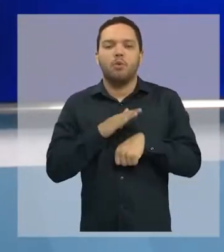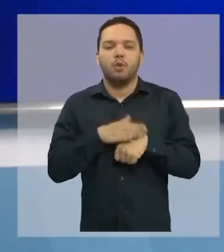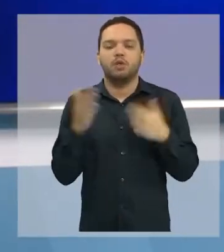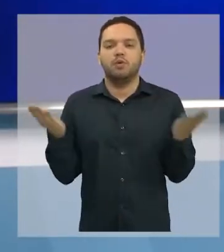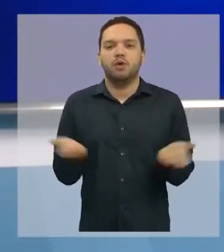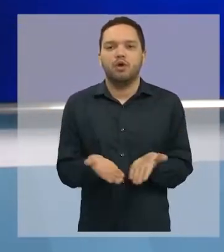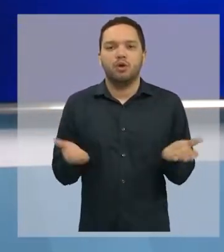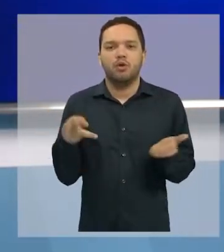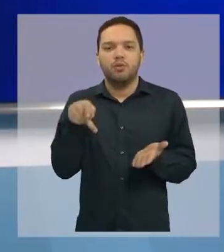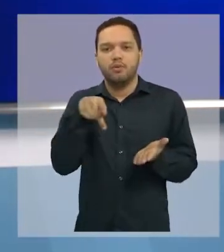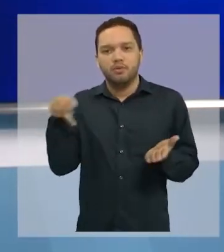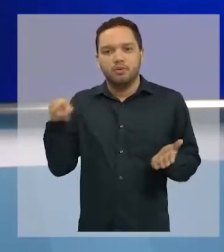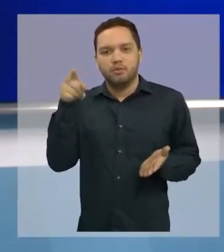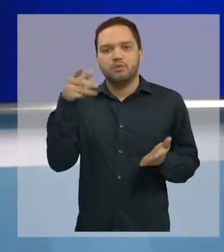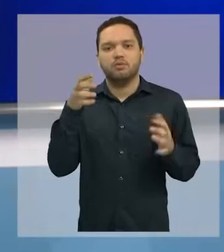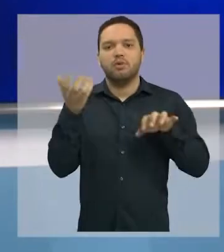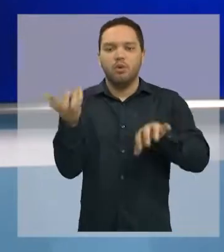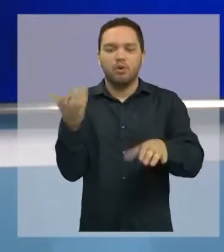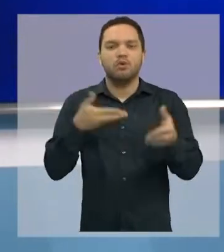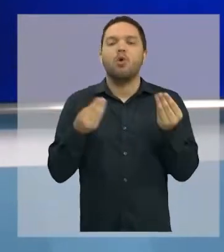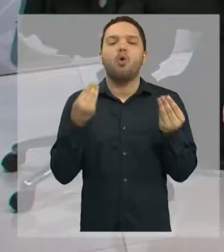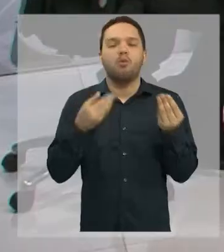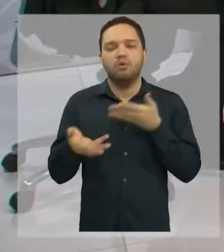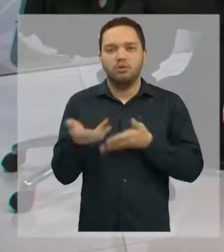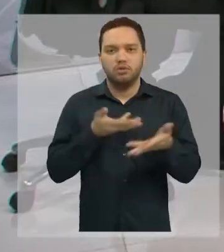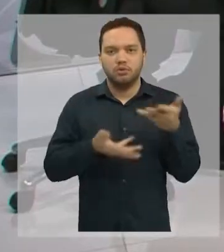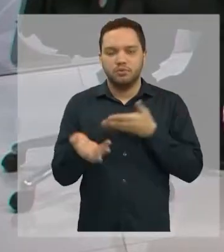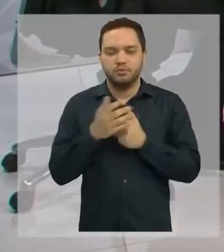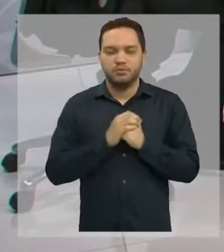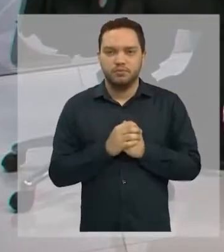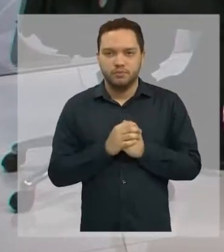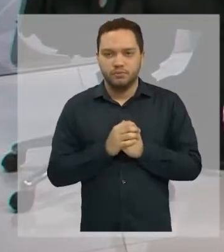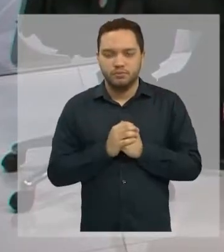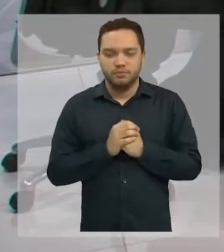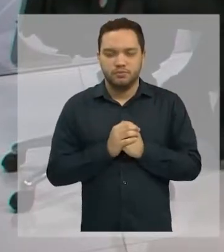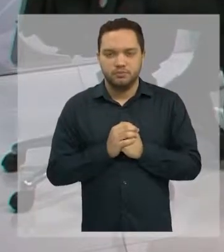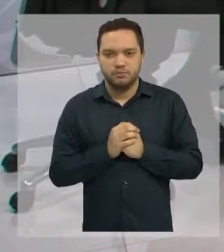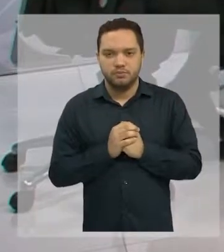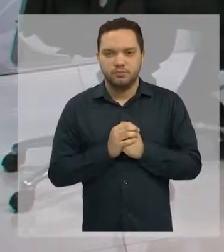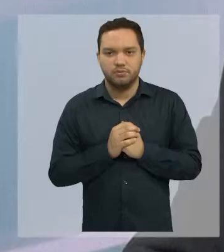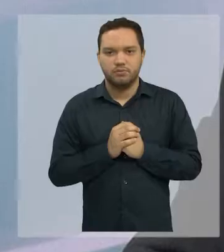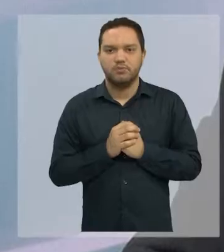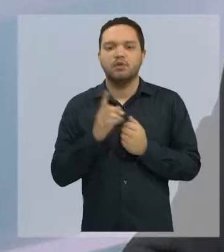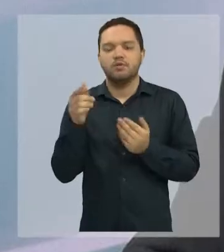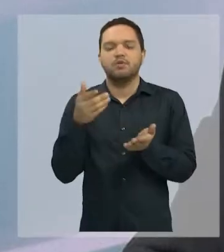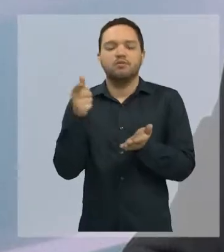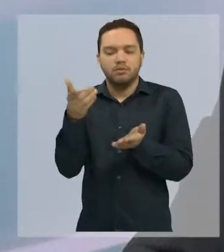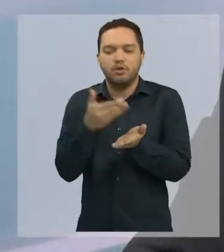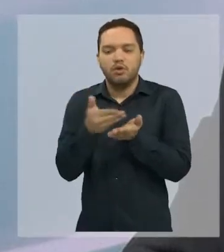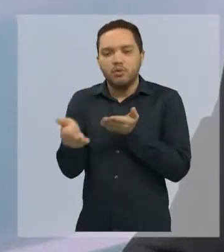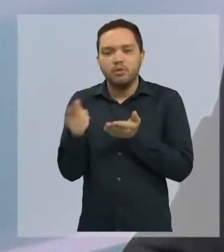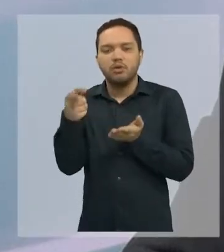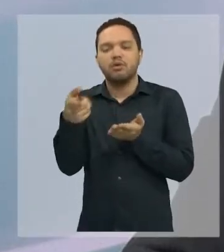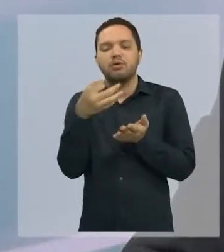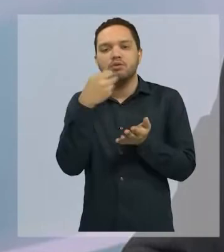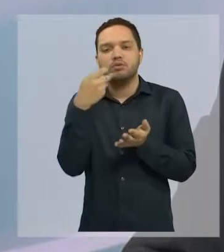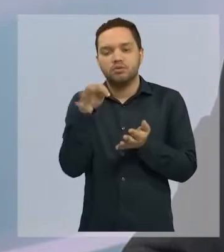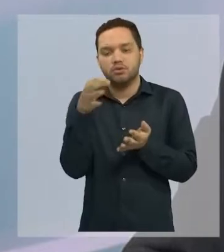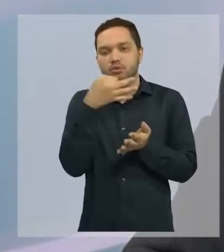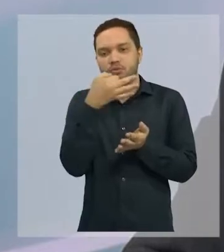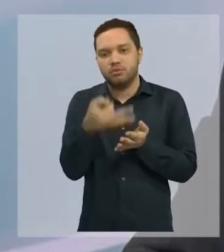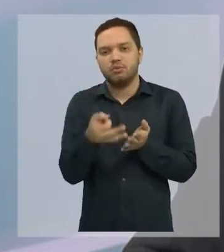nas relações Presidência da República e Congresso Nacional. Reginaldo Vasconcelos, eu tinha dito que iniciaria esse bloco já com a sua